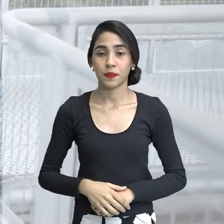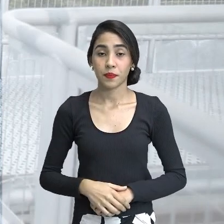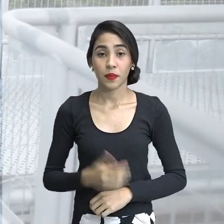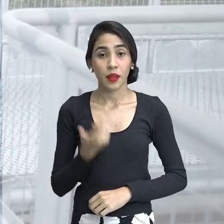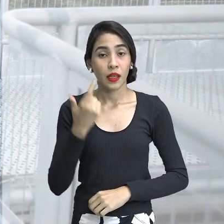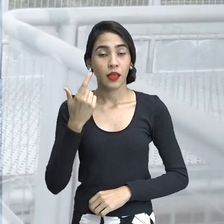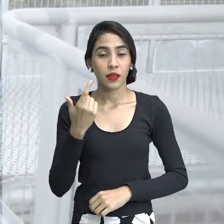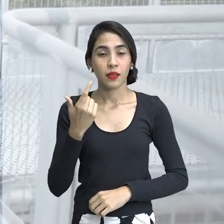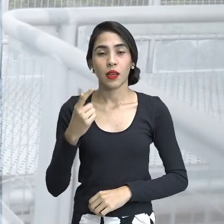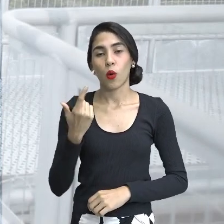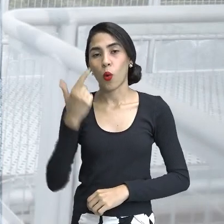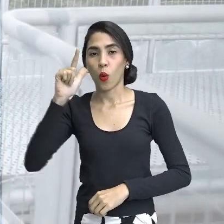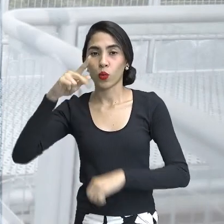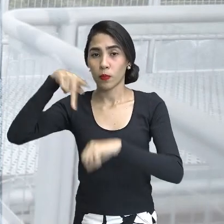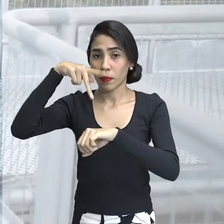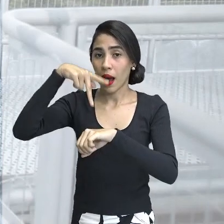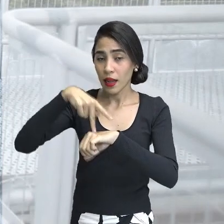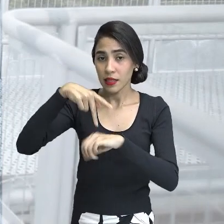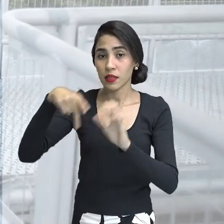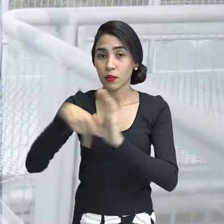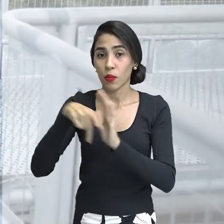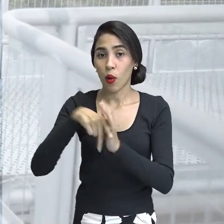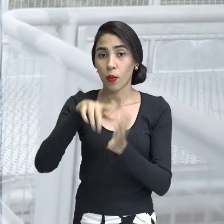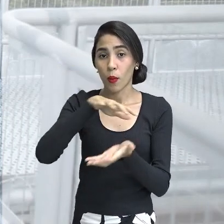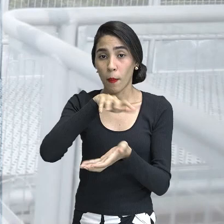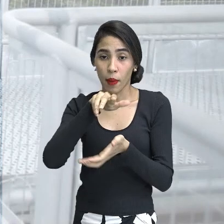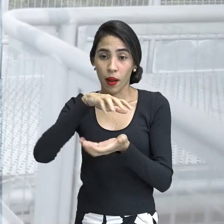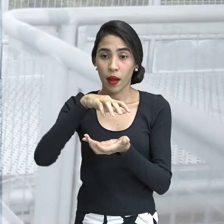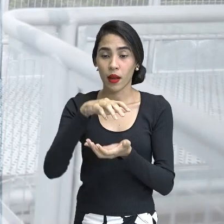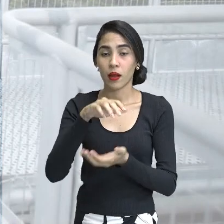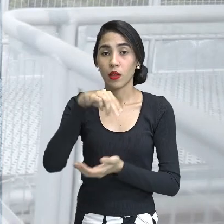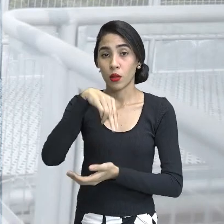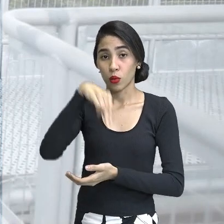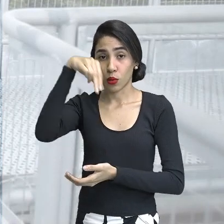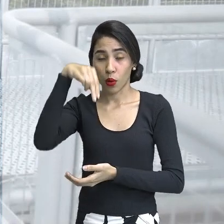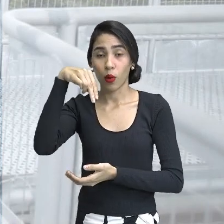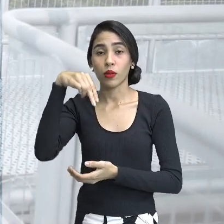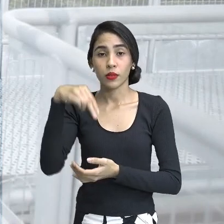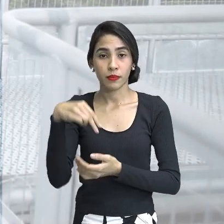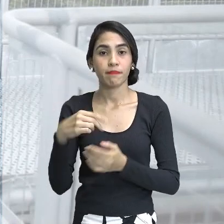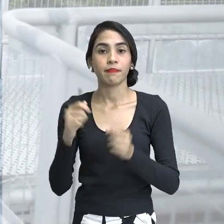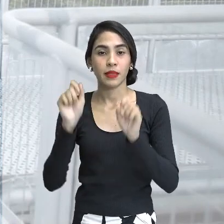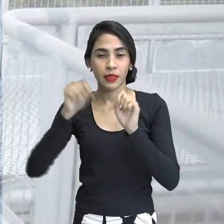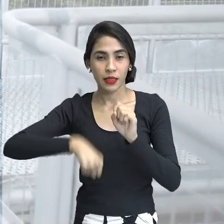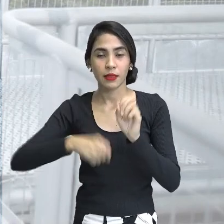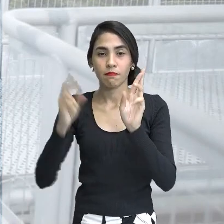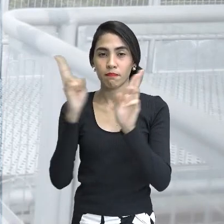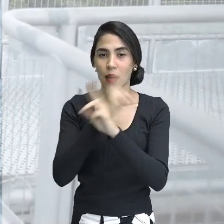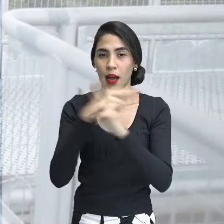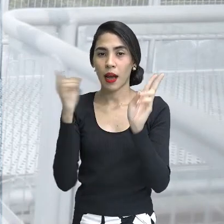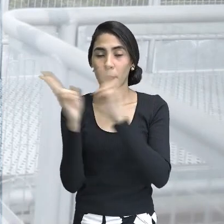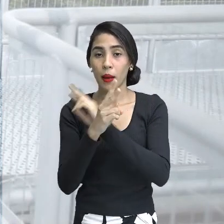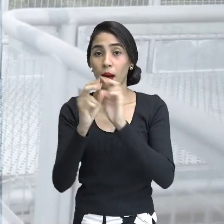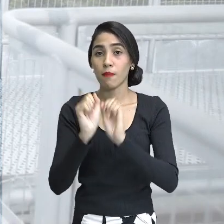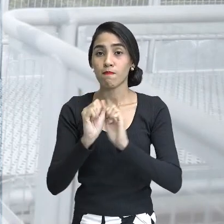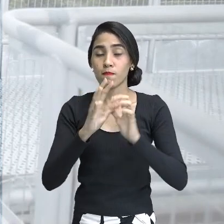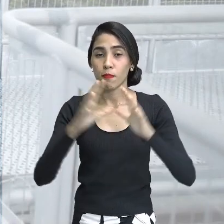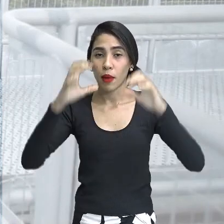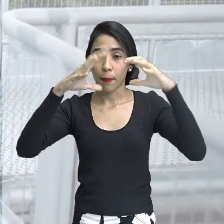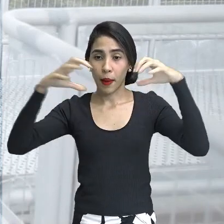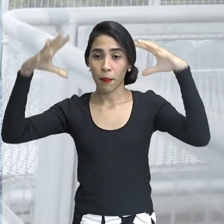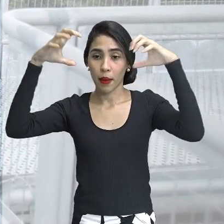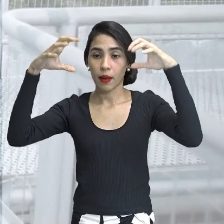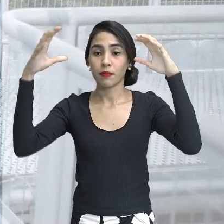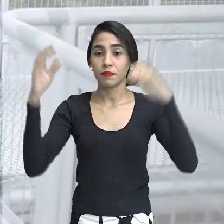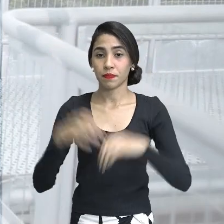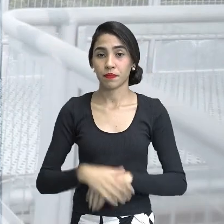para outros países do hemisfério norte. Então, realmente são grandes massas de ar que acabam sendo ocasionadas e provoca tudo isso.